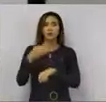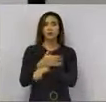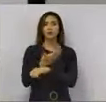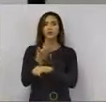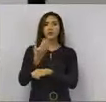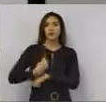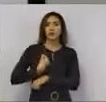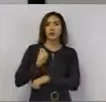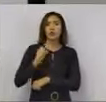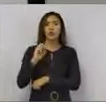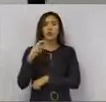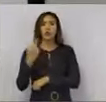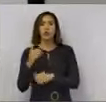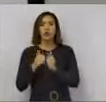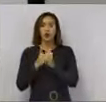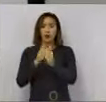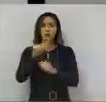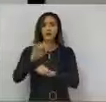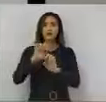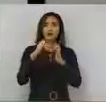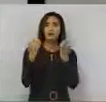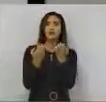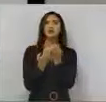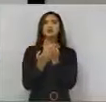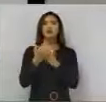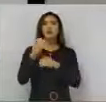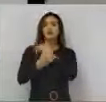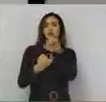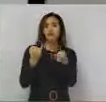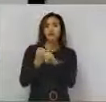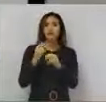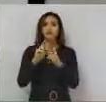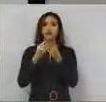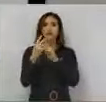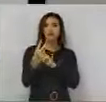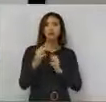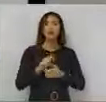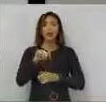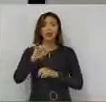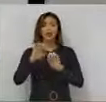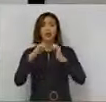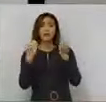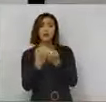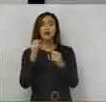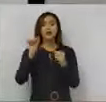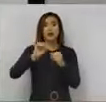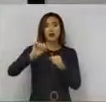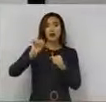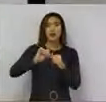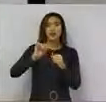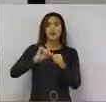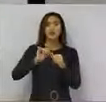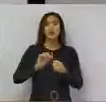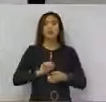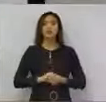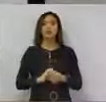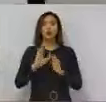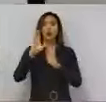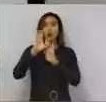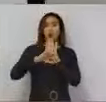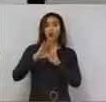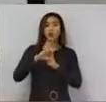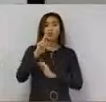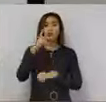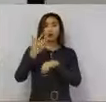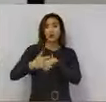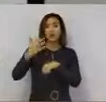fisicamente ou acompanhando este evento pela internet. Este evento está sendo realizado em um conceito de boas